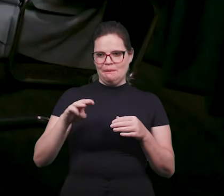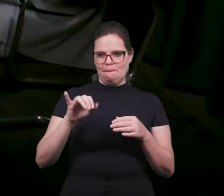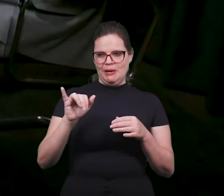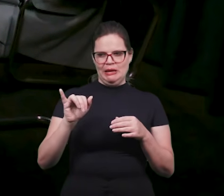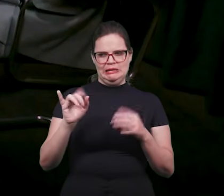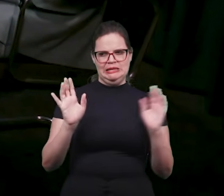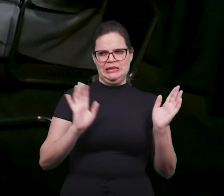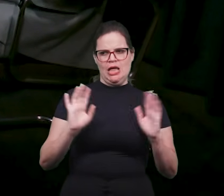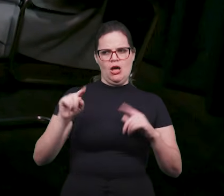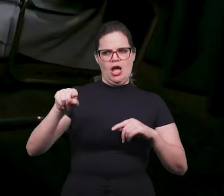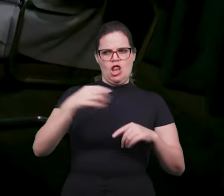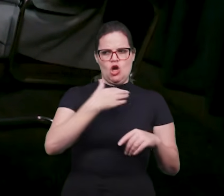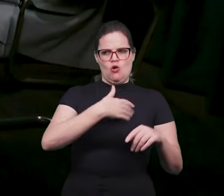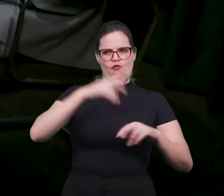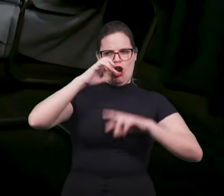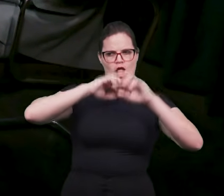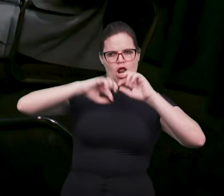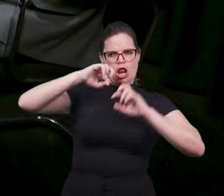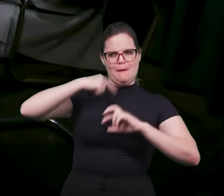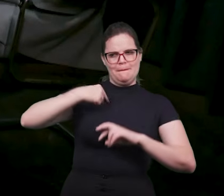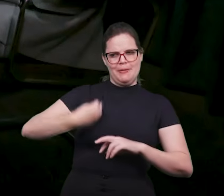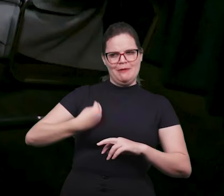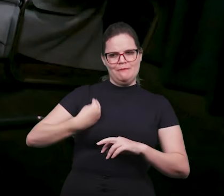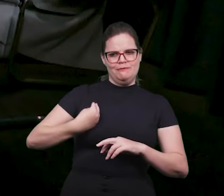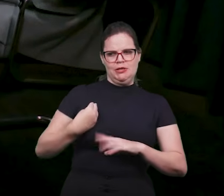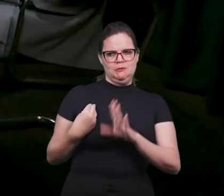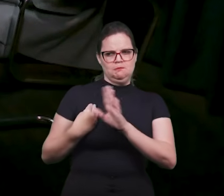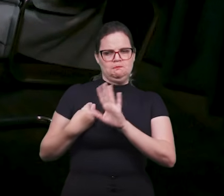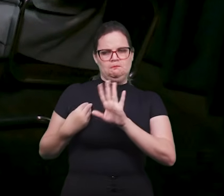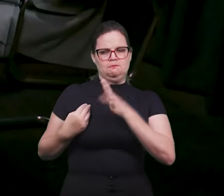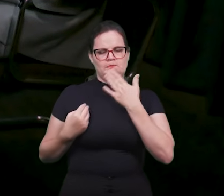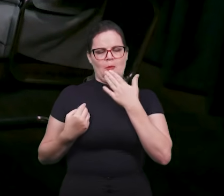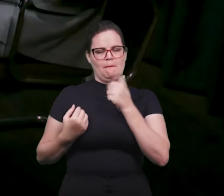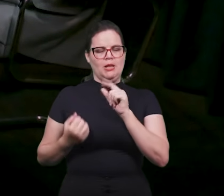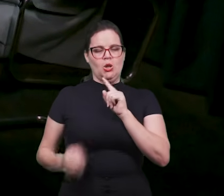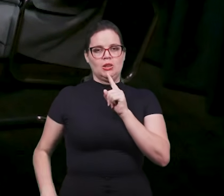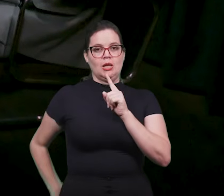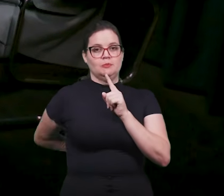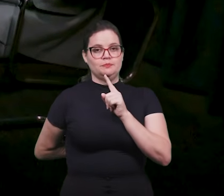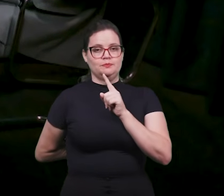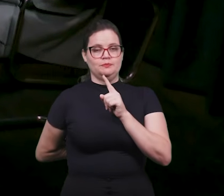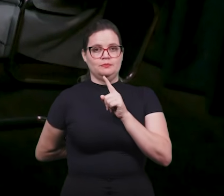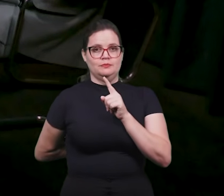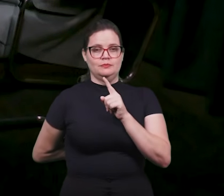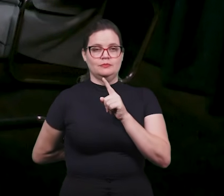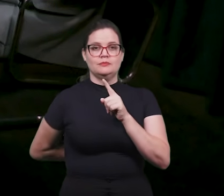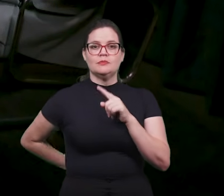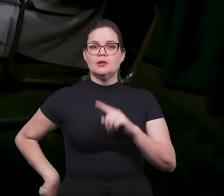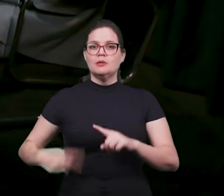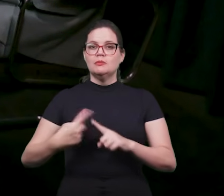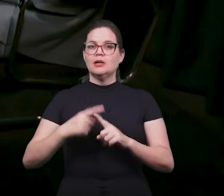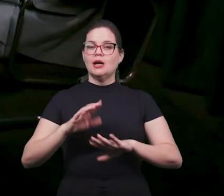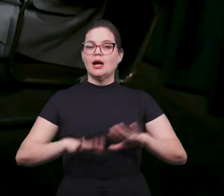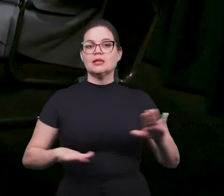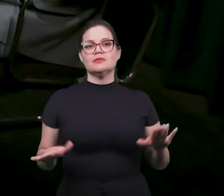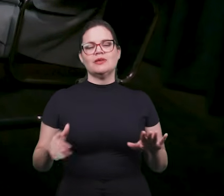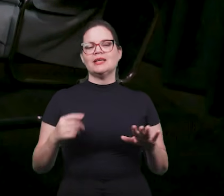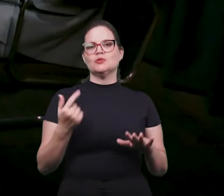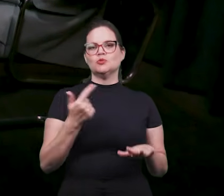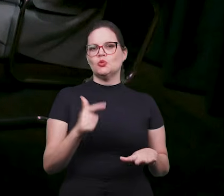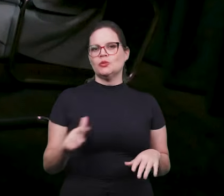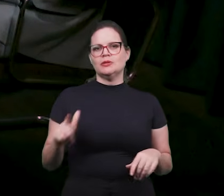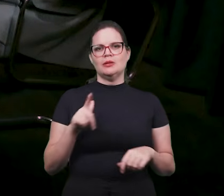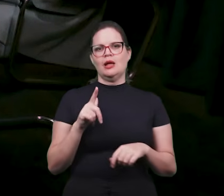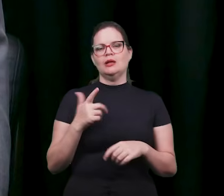Muitas pessoas às vezes têm essa preocupação, né? Não se formaliza e às vezes a falta de tempo, a falta de